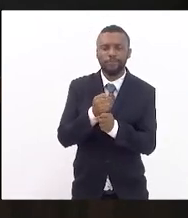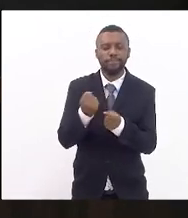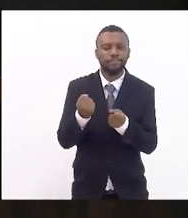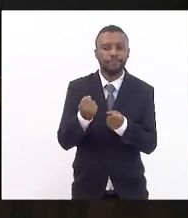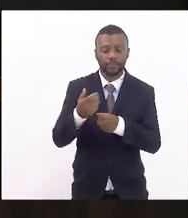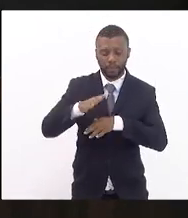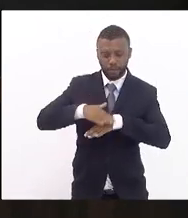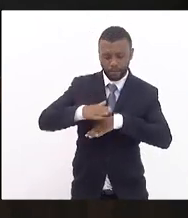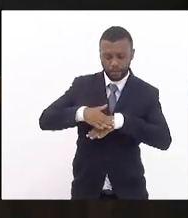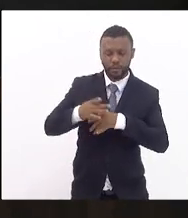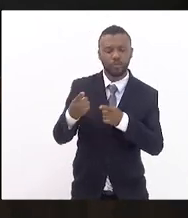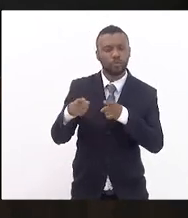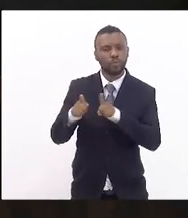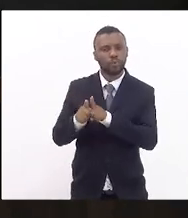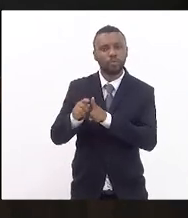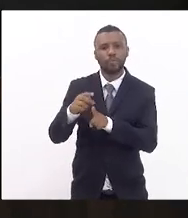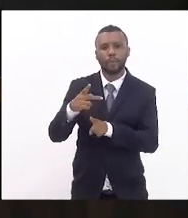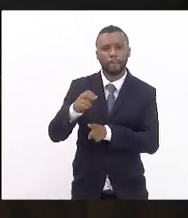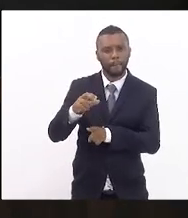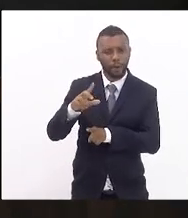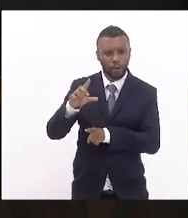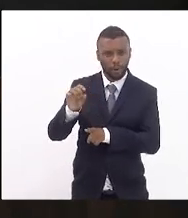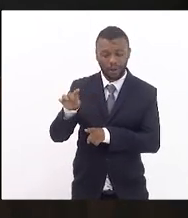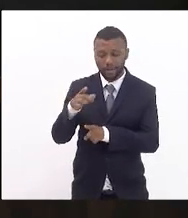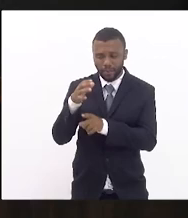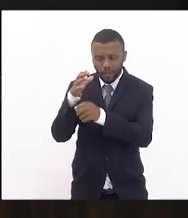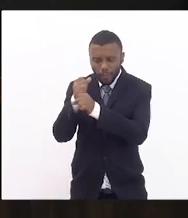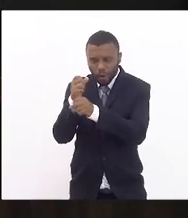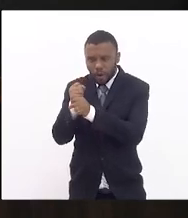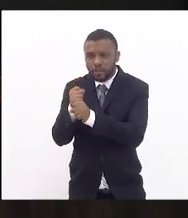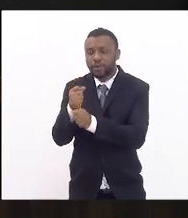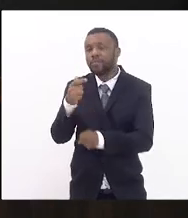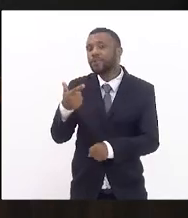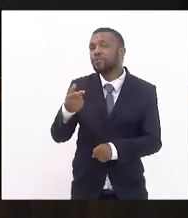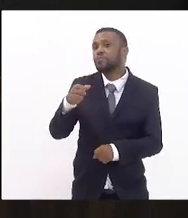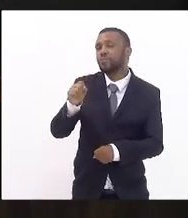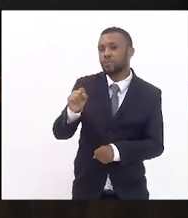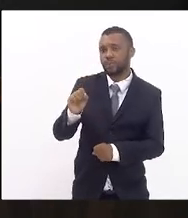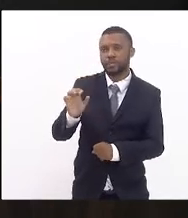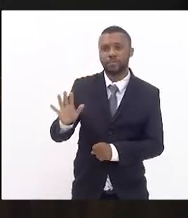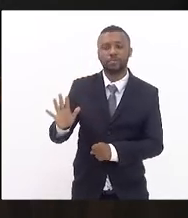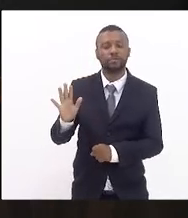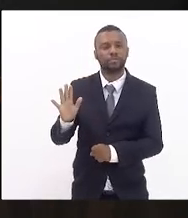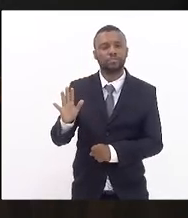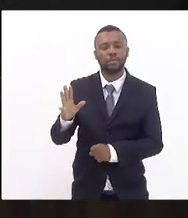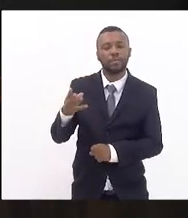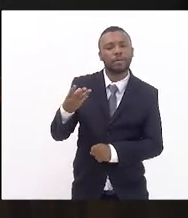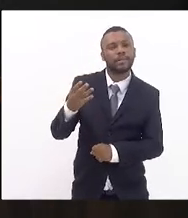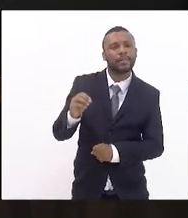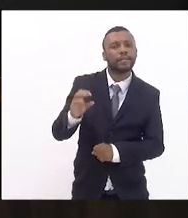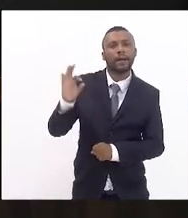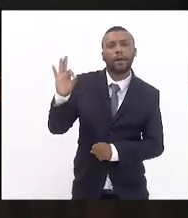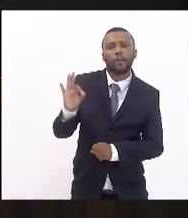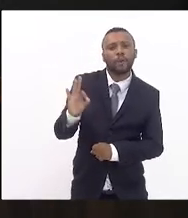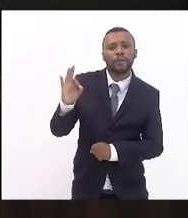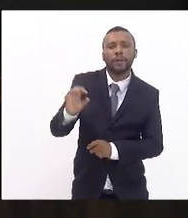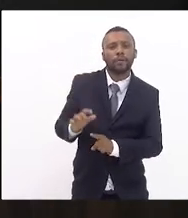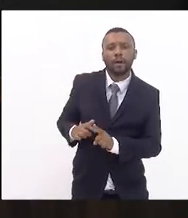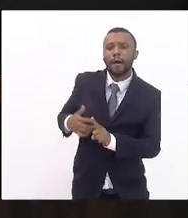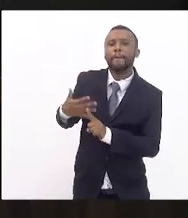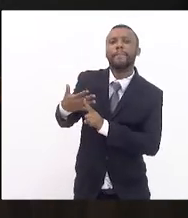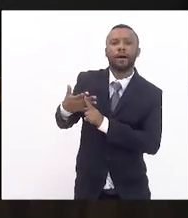eu fiz com o Luiz Paulo que daria mais de 30%, ele fez uma conta dele e deu 28%. Eu falei 30% a mais, Luiz. É